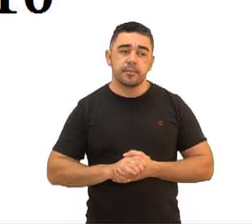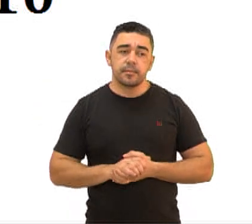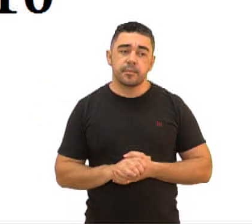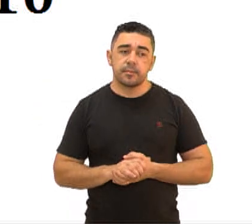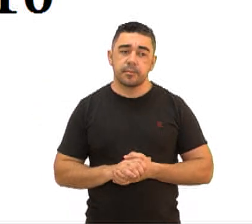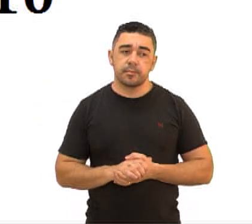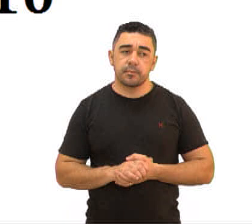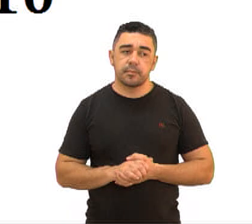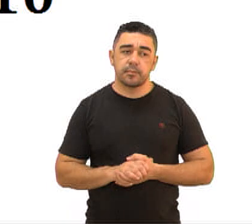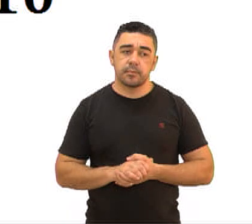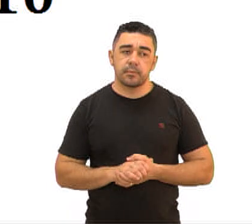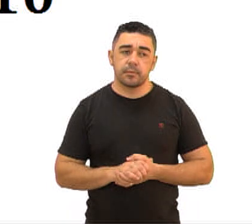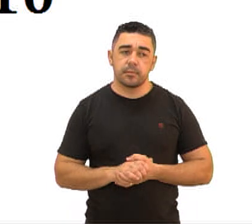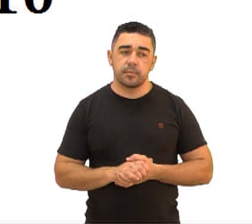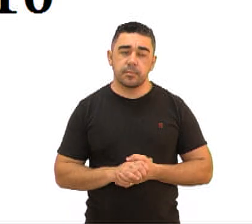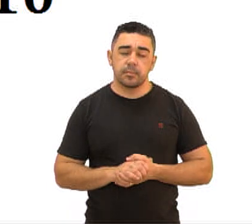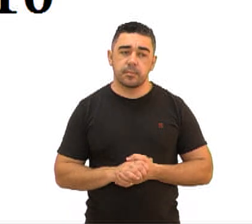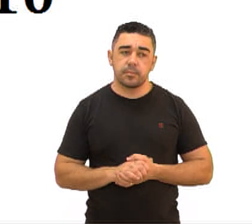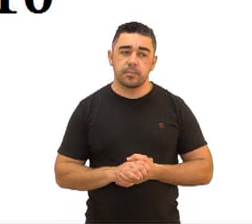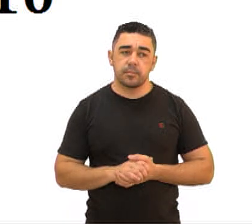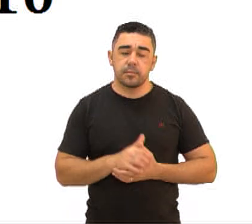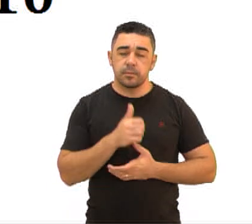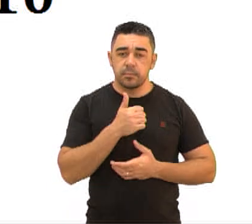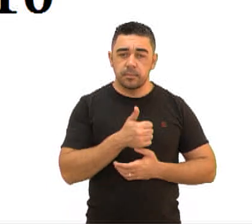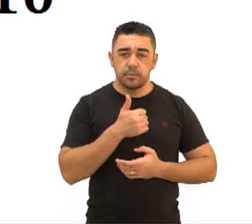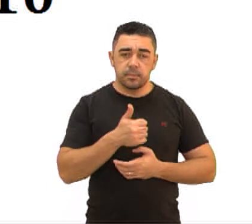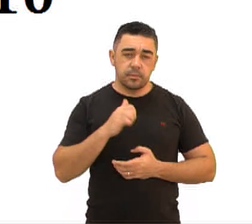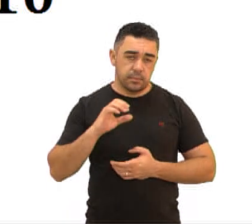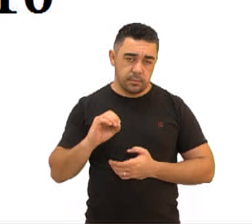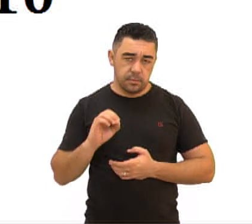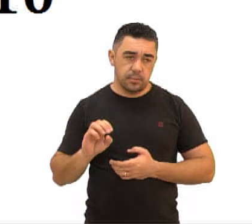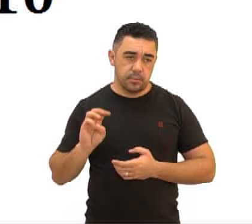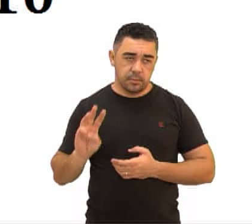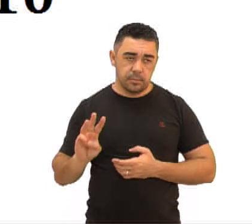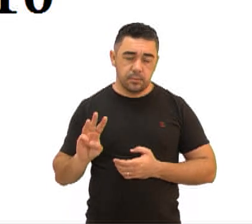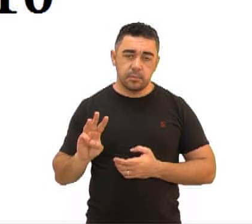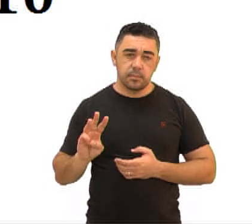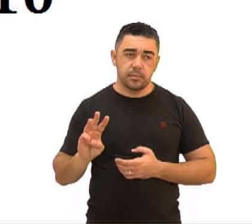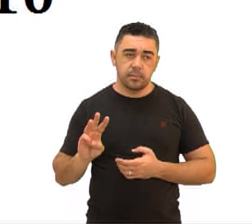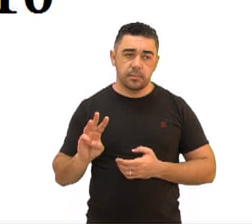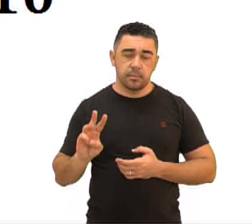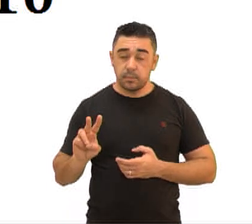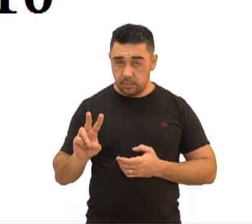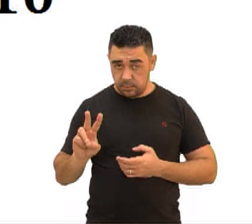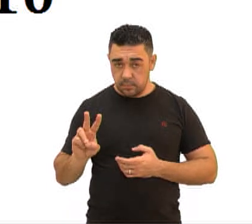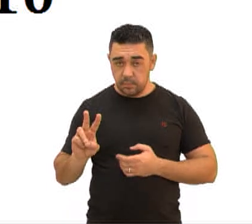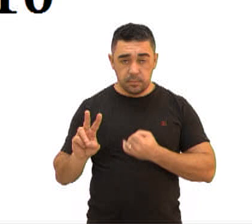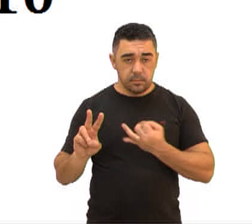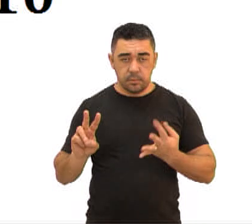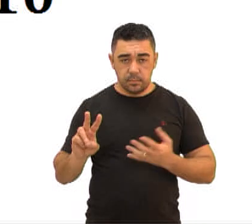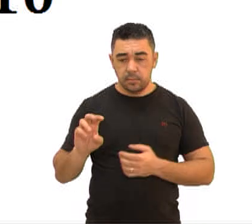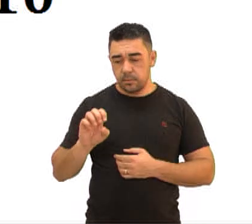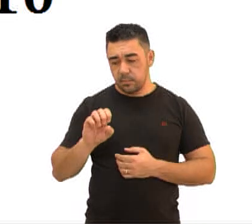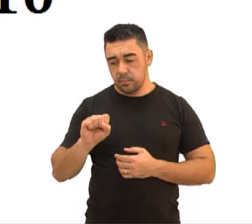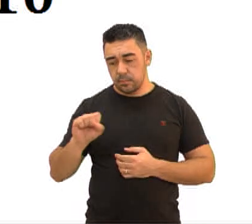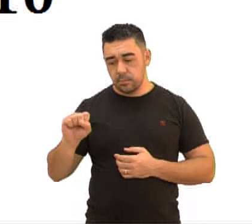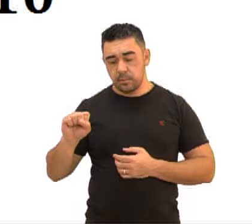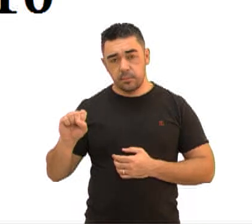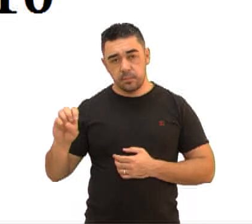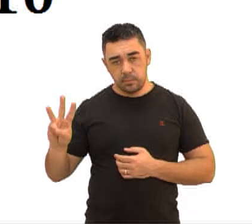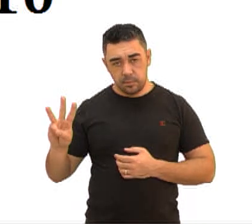Ok? Em 110 volts, quanto seria então essa resistência?